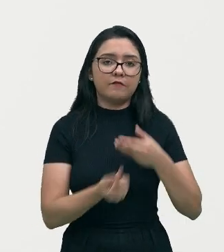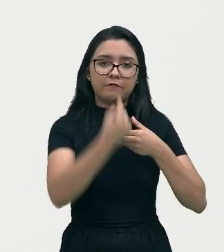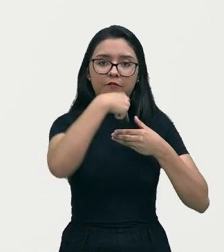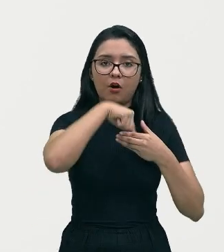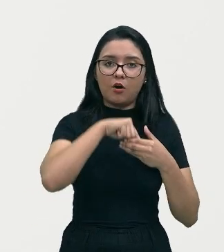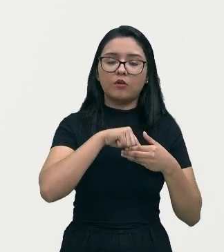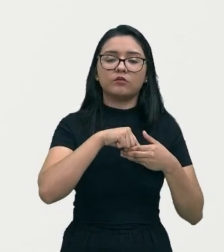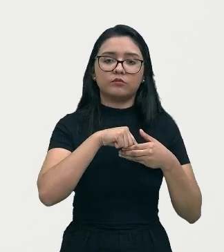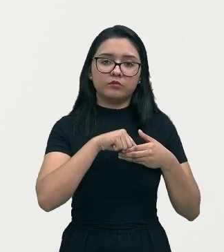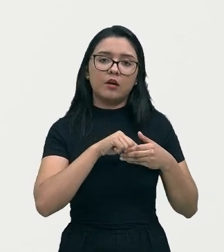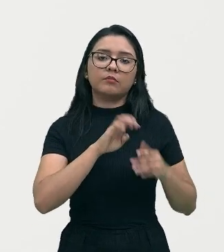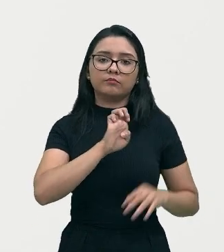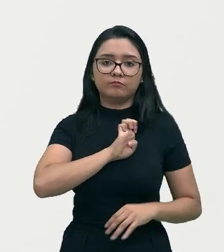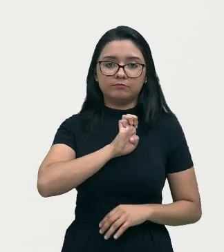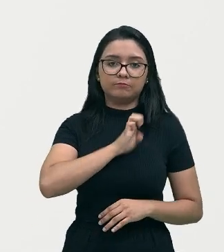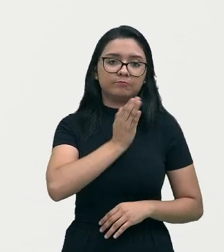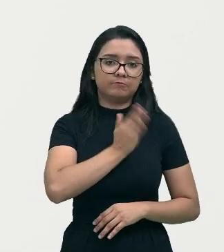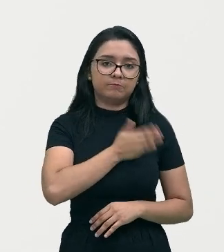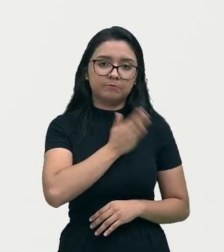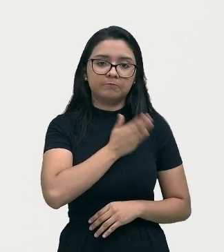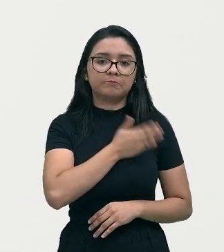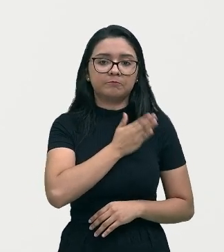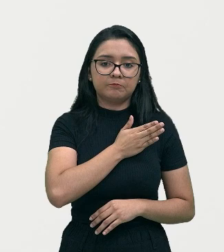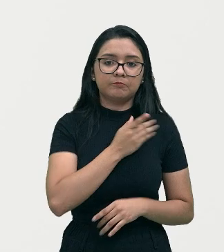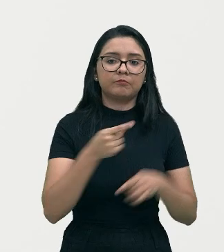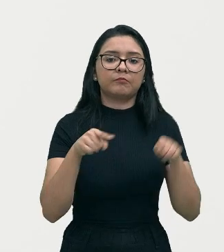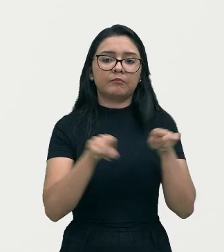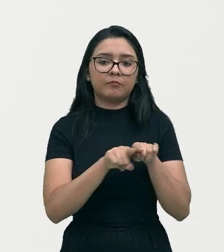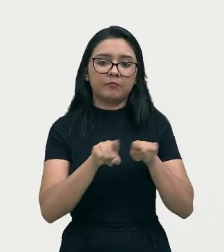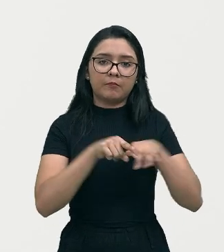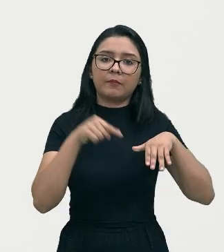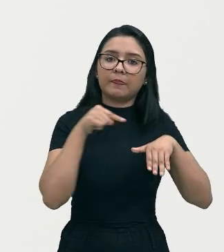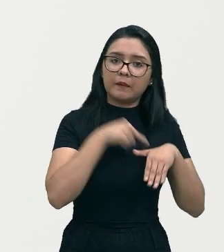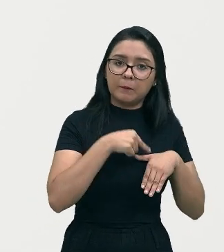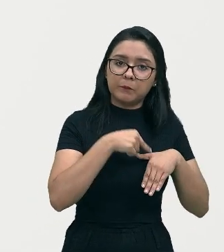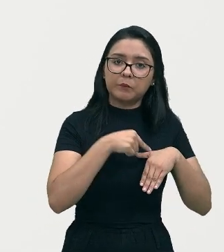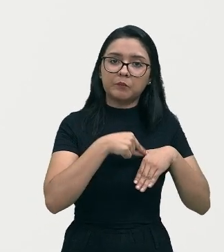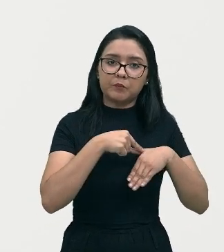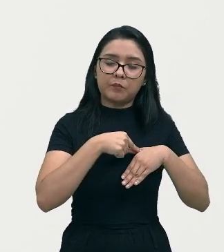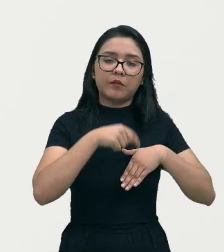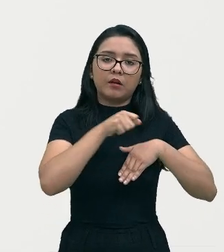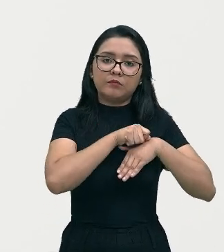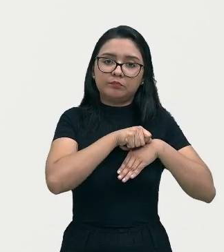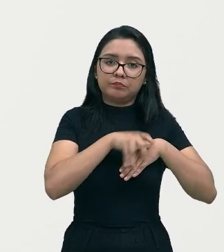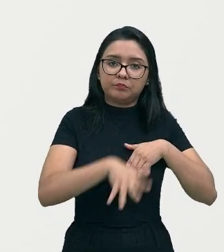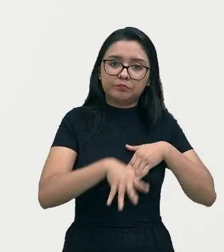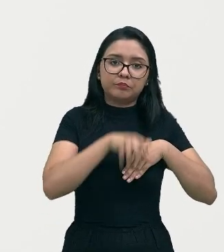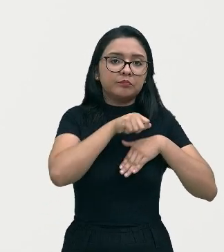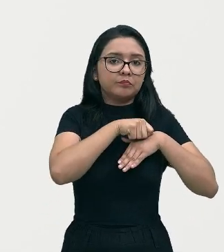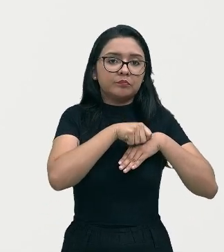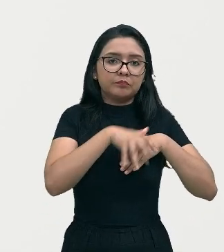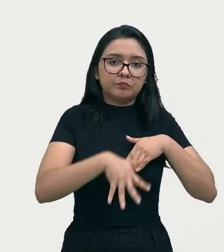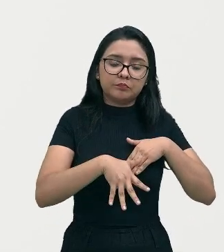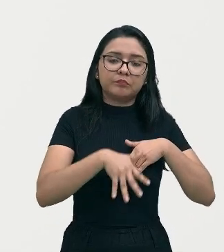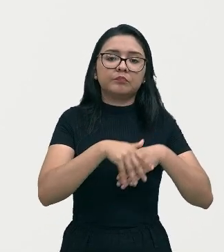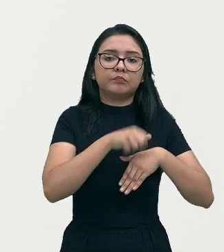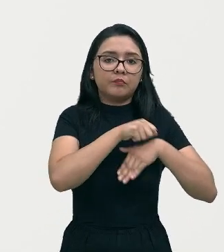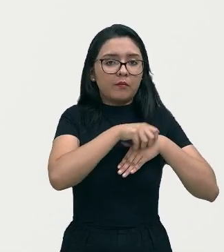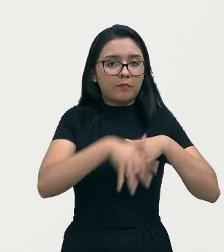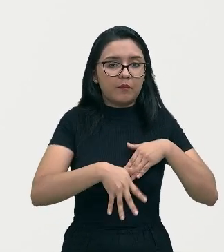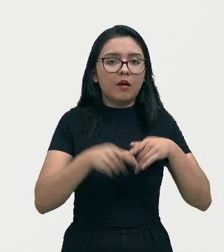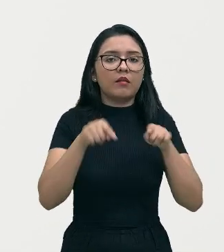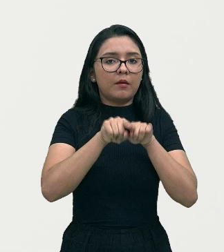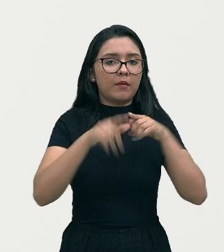para o átrio esquerdo, para o ventrículo esquerdo, e aí ele vai ser bombeado ali para a artéria aorta e para